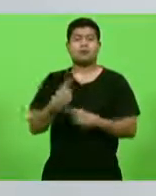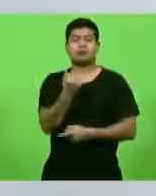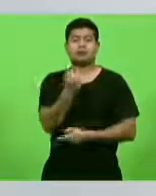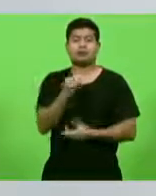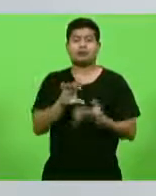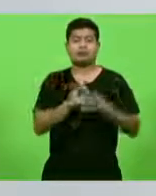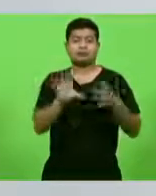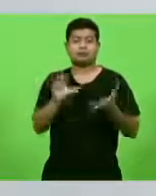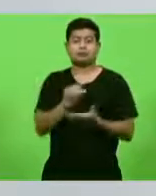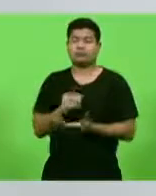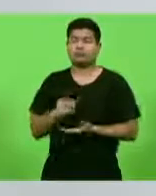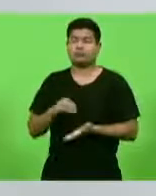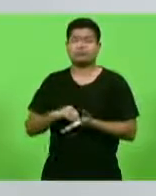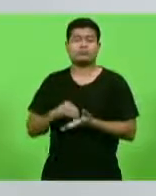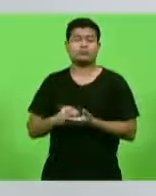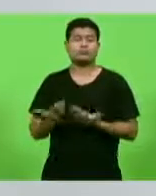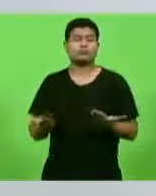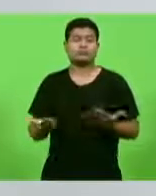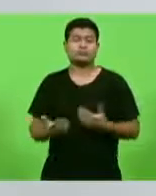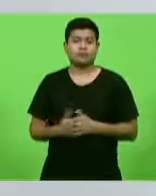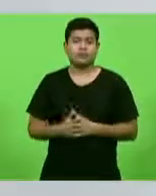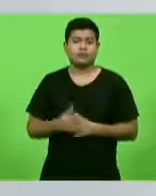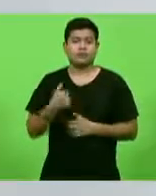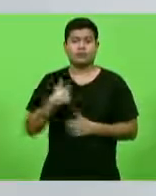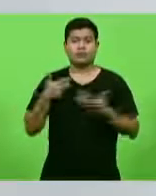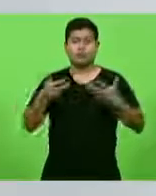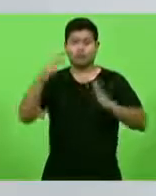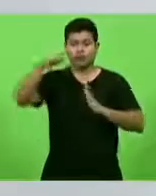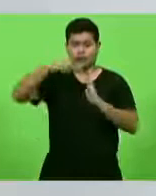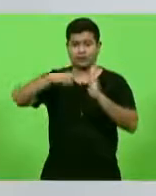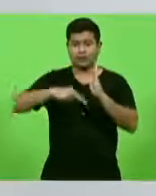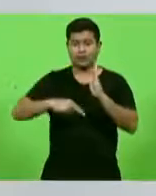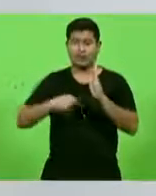para o Centro de Convenções de Blumenau não saiu. E eu quero me permitir